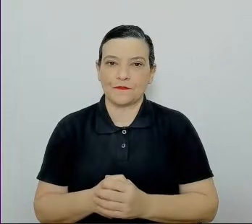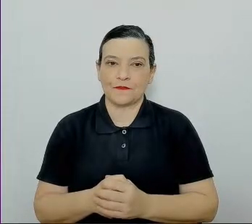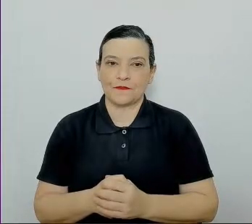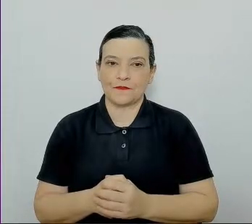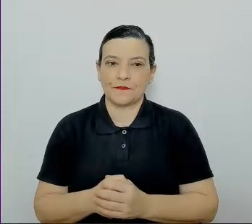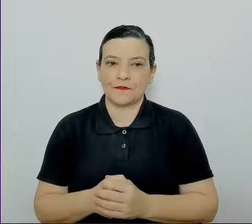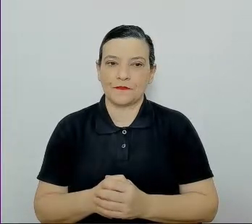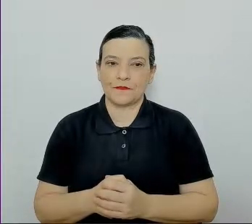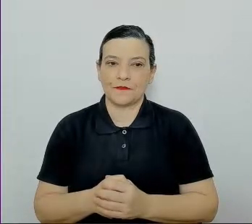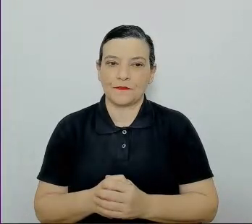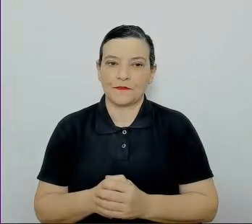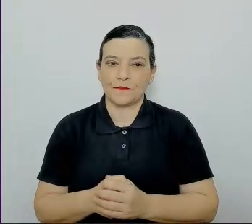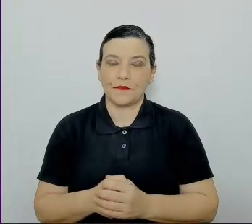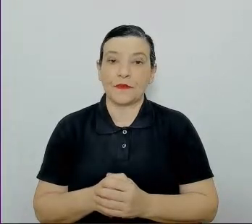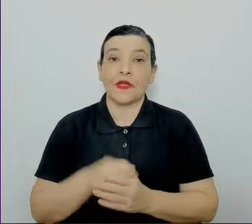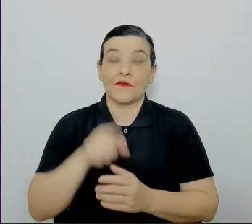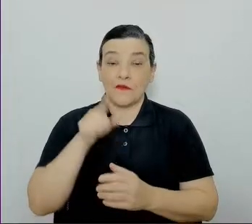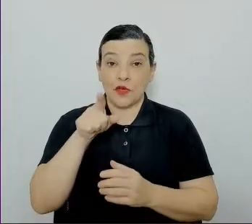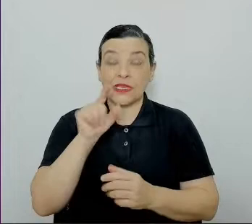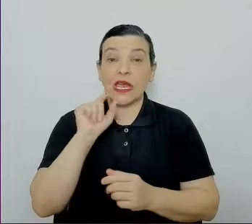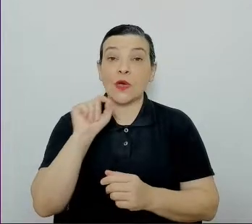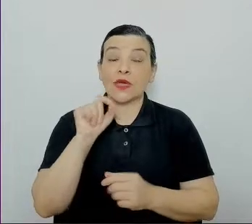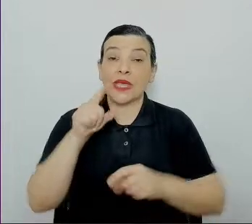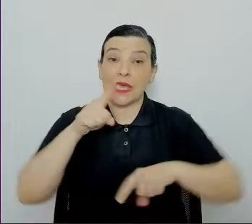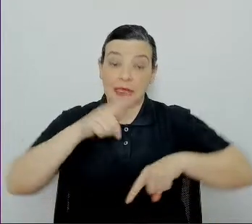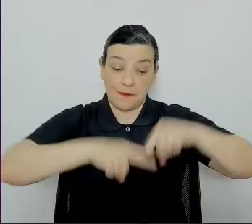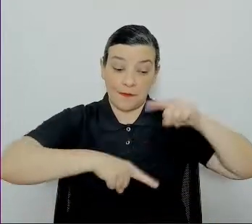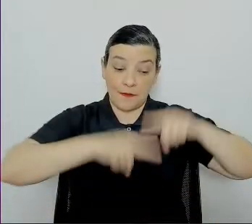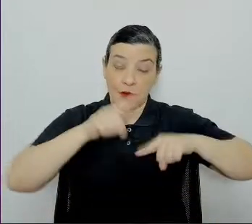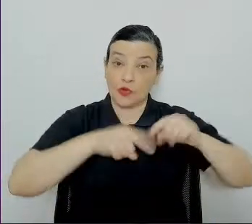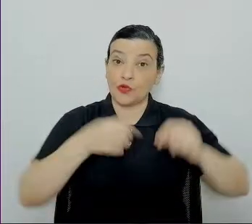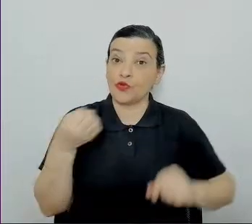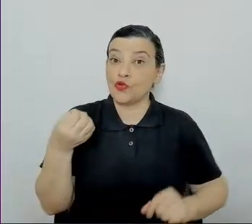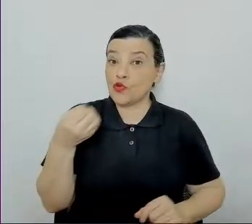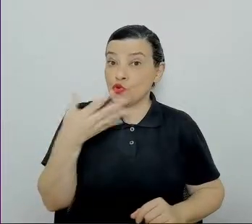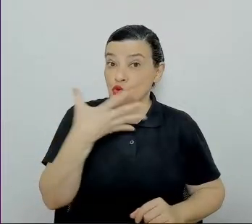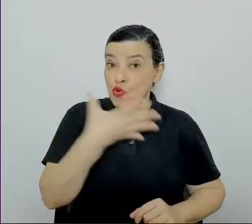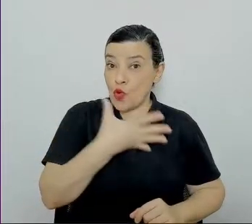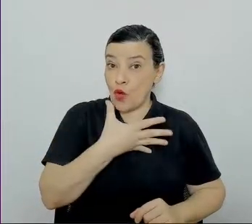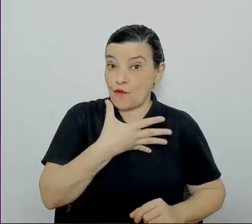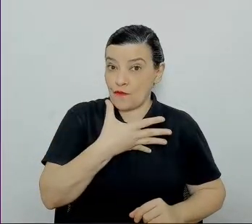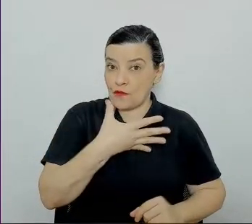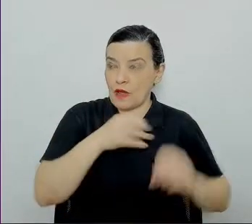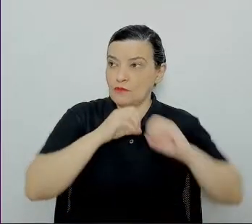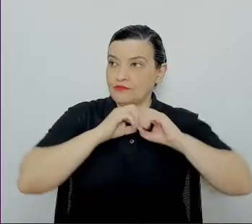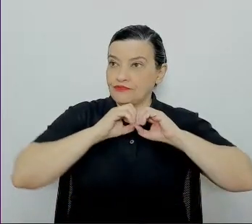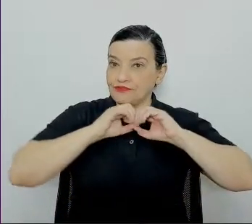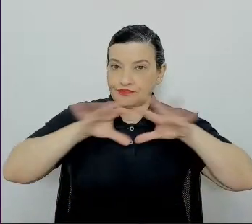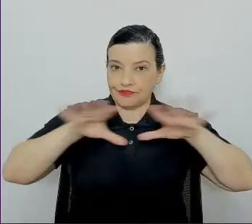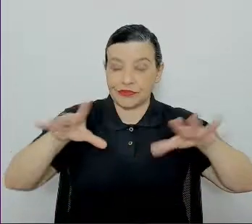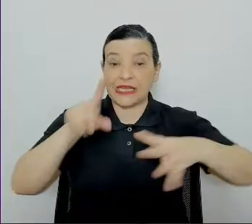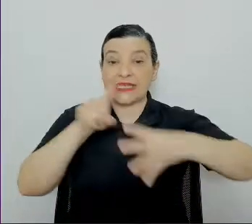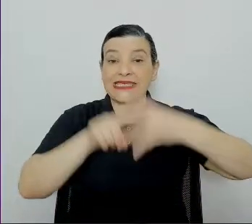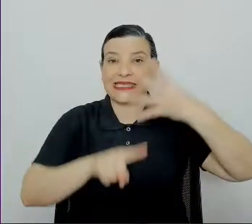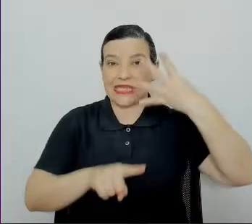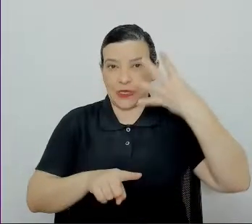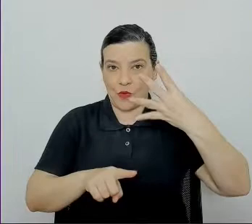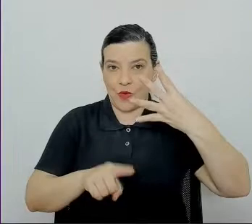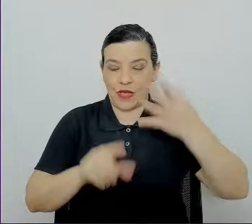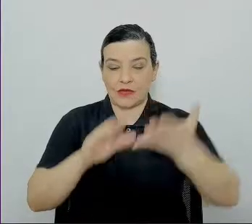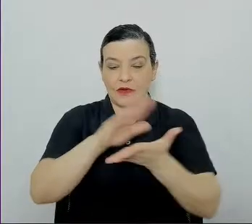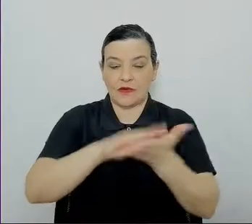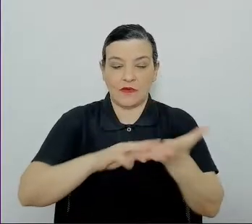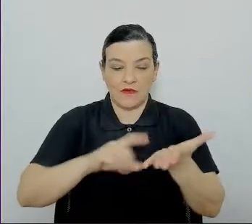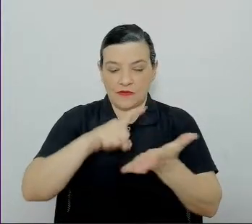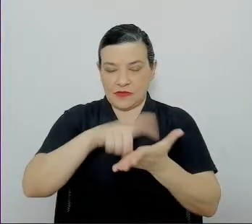Normalmente, quando você lança um produto, vamos supor um produto novo, você tem ali 4 funcionalidades. Quando você olha aqui essa escala da esquerda, você está